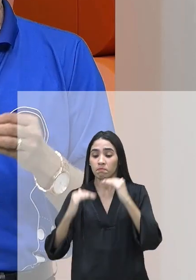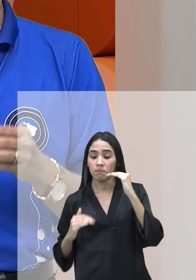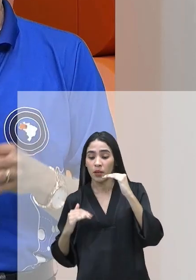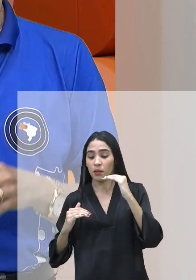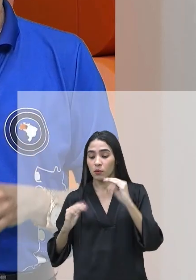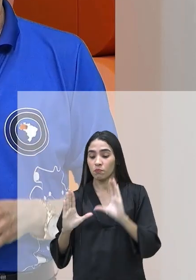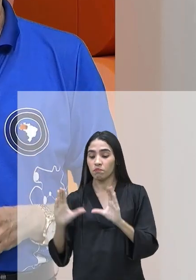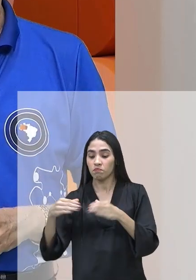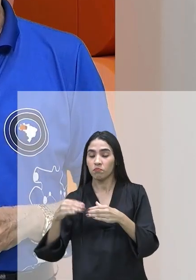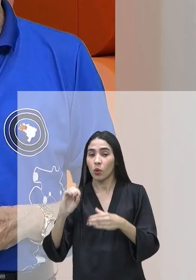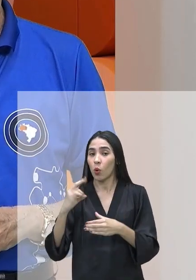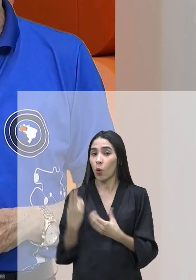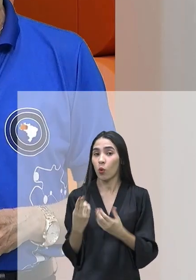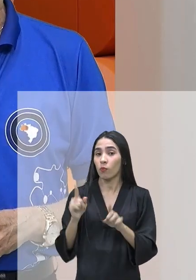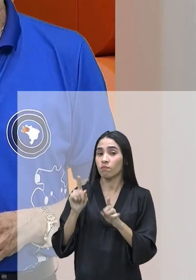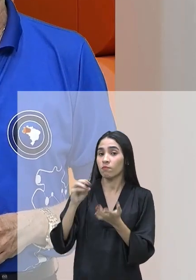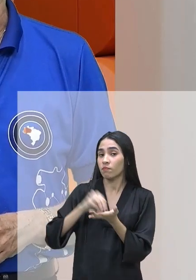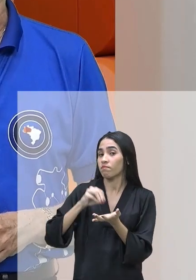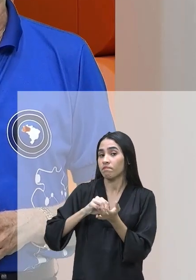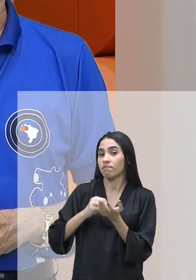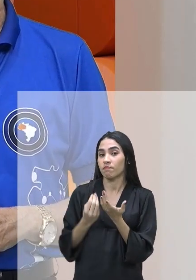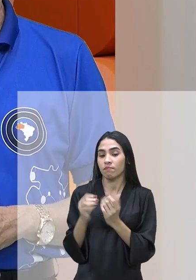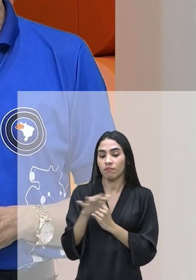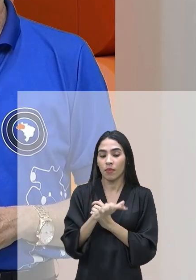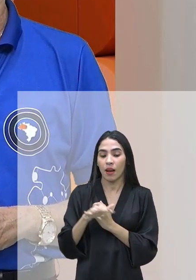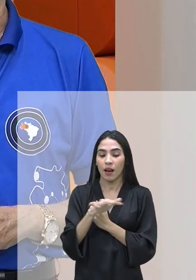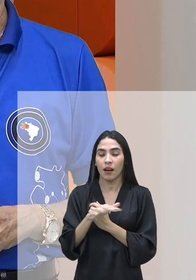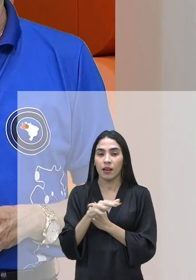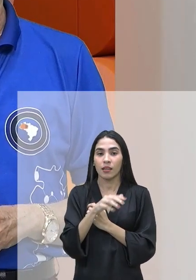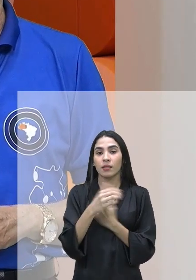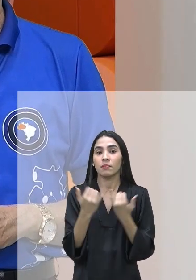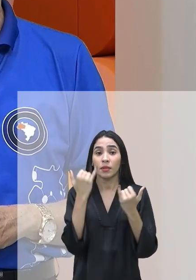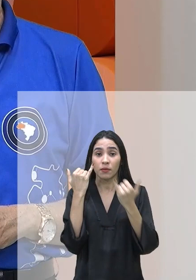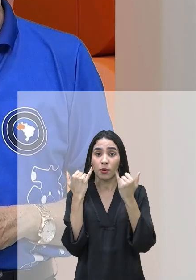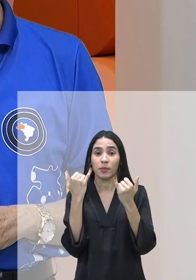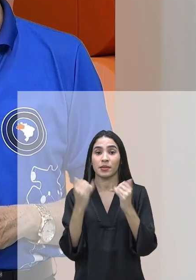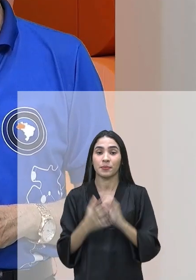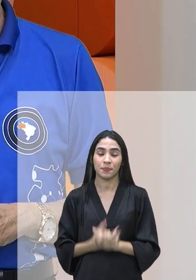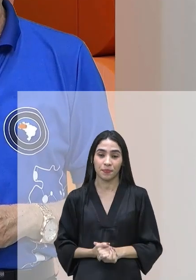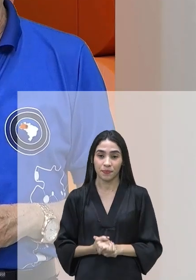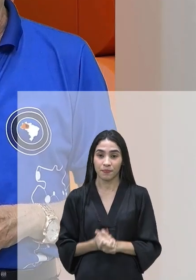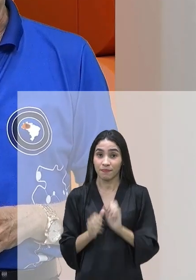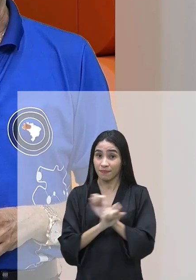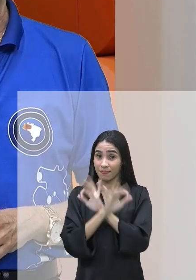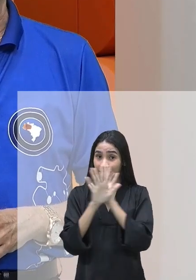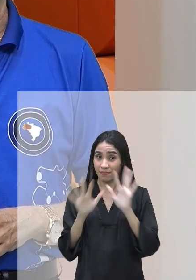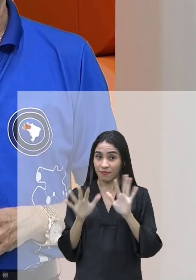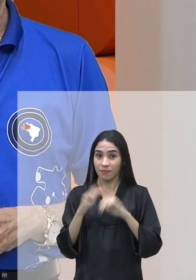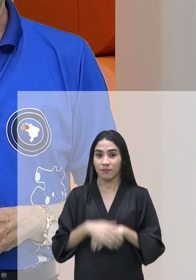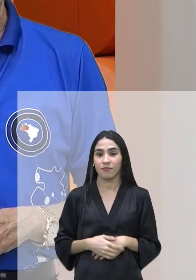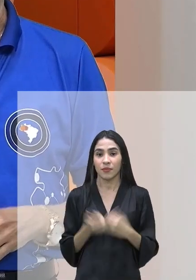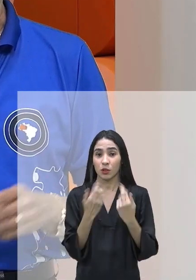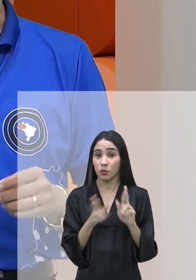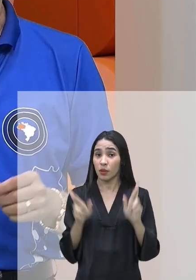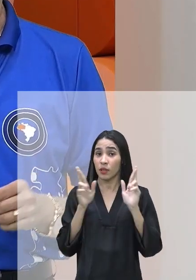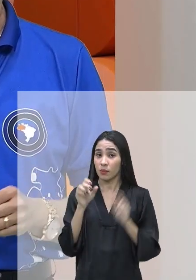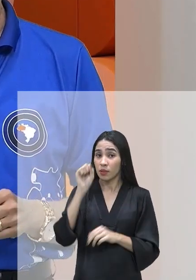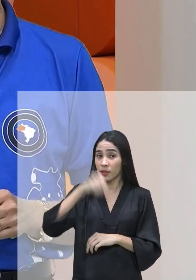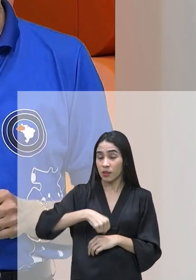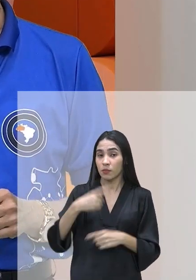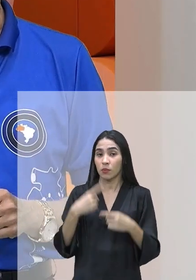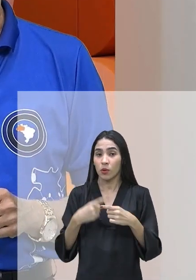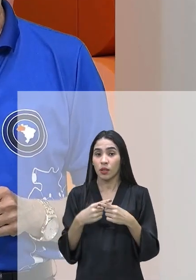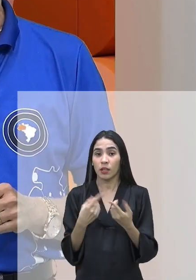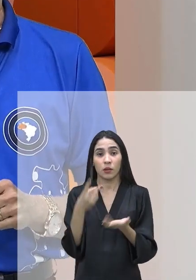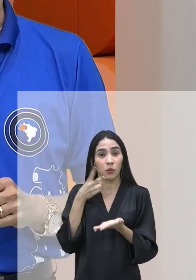ou menos favorecida no campo da informação. Ficou claro? Esperamos que sim, porque nós